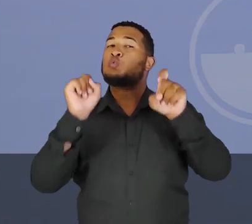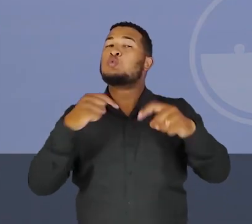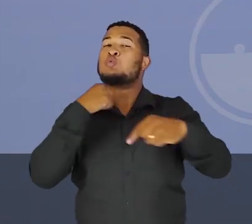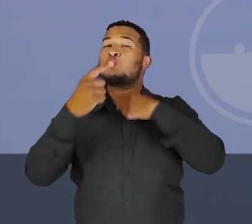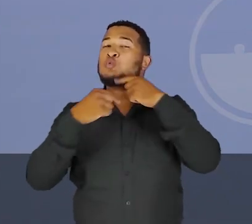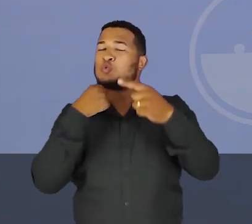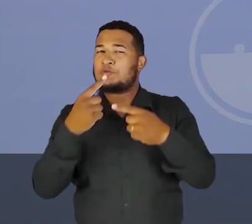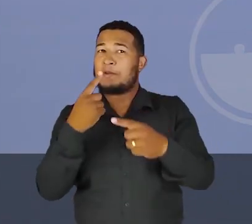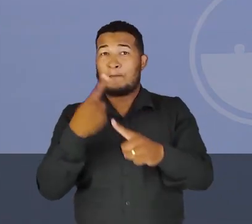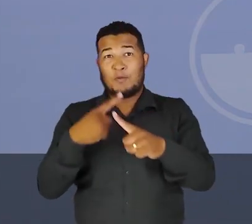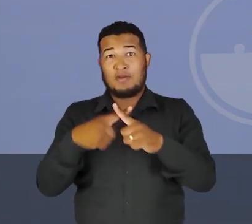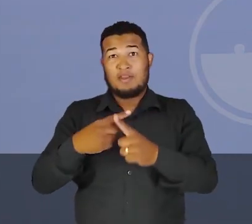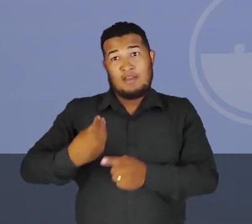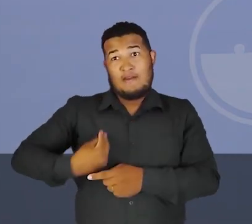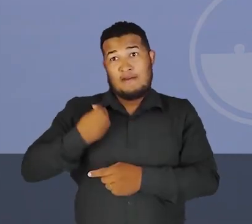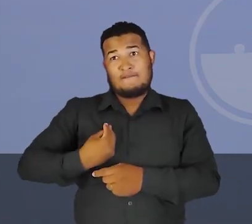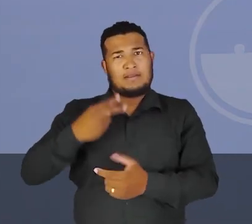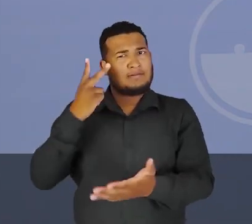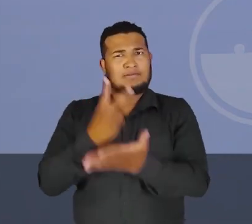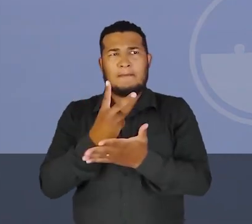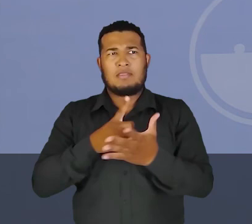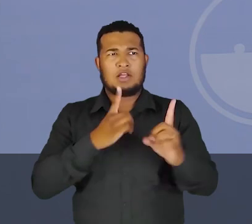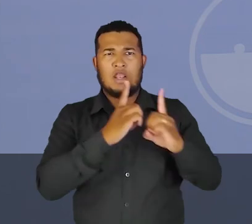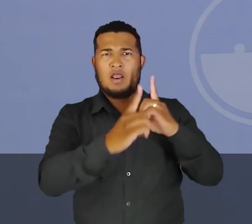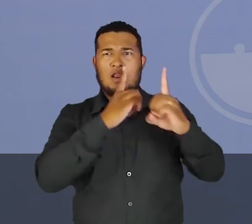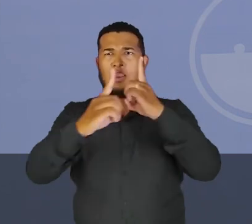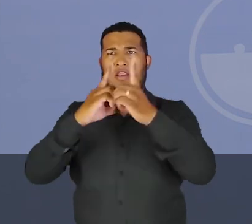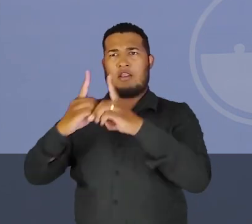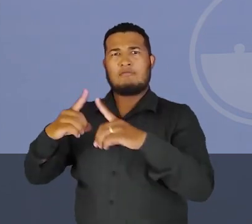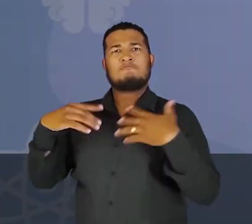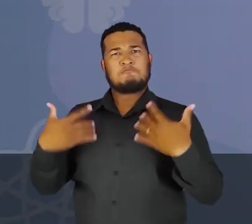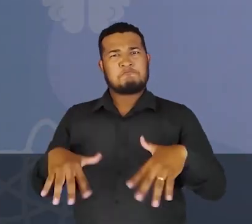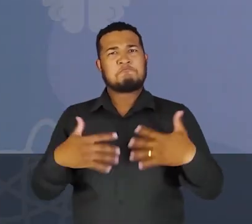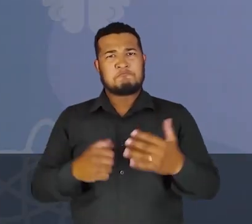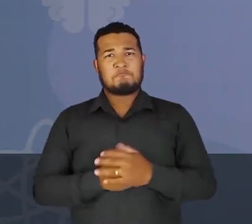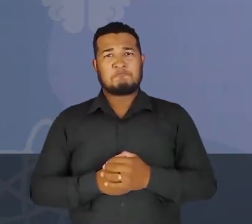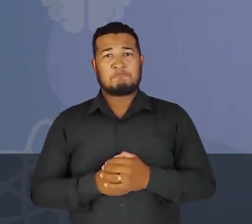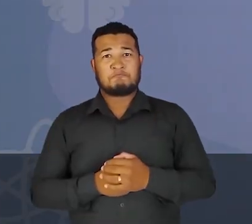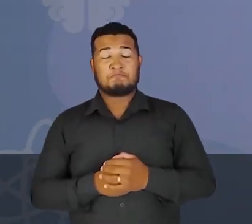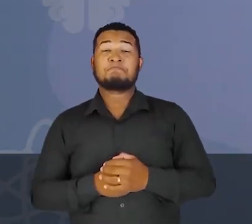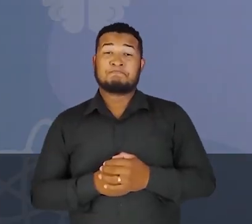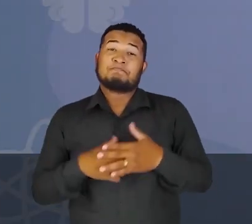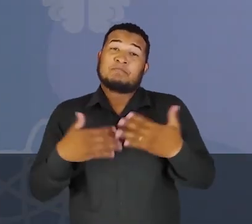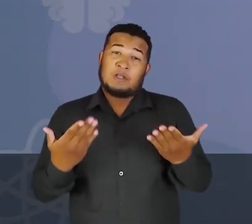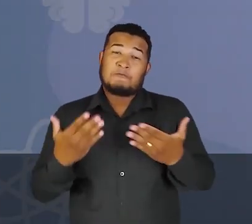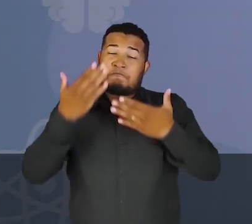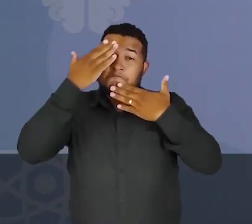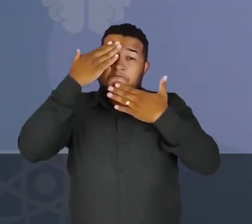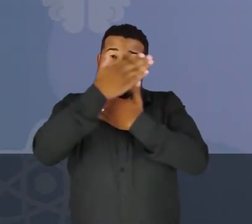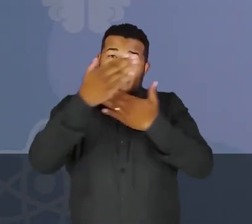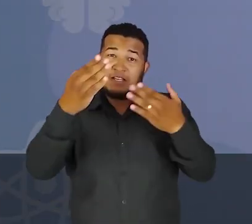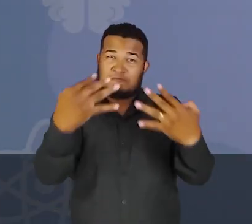Porque a nossa vida é uma vida cheia de dinâmicas, mais do que nunca, né? Bom, então,